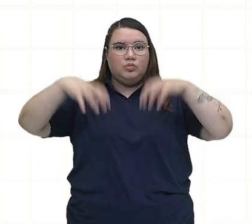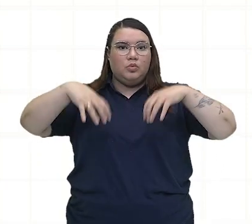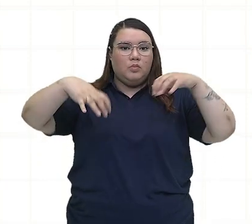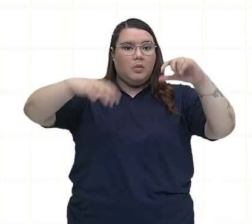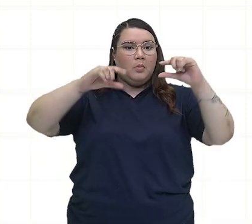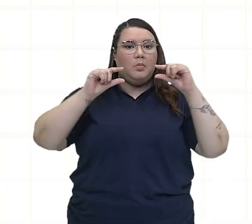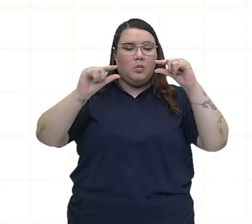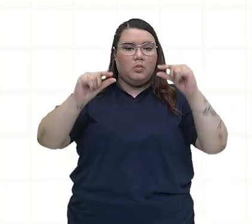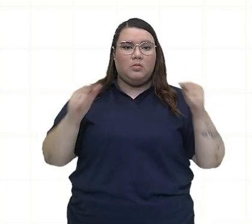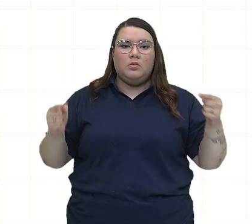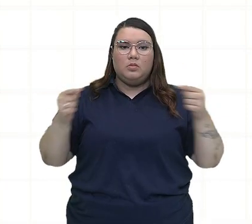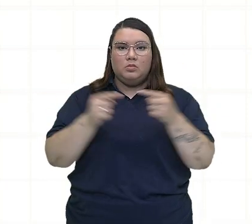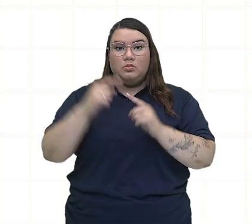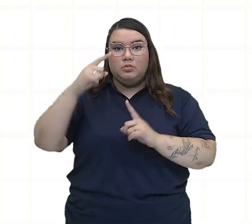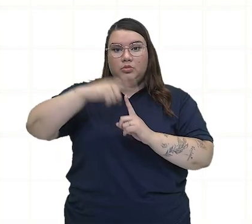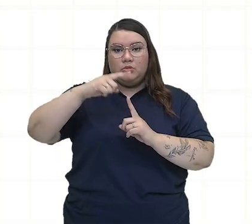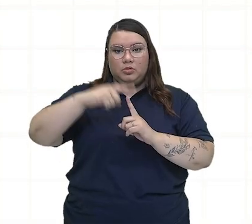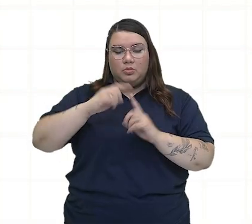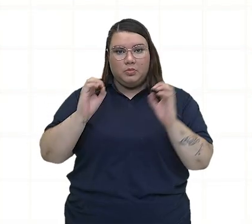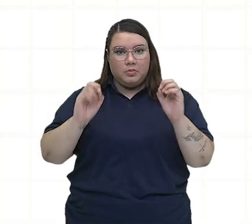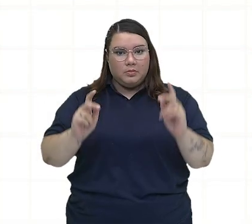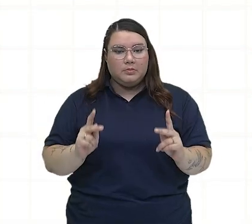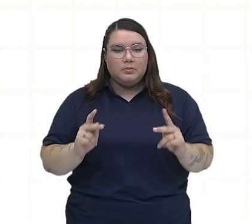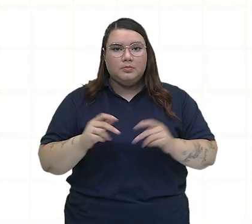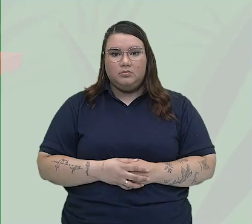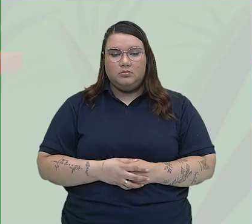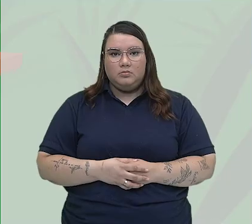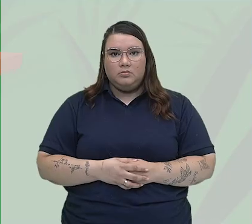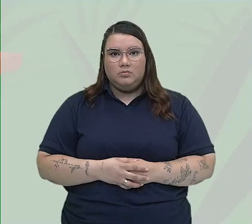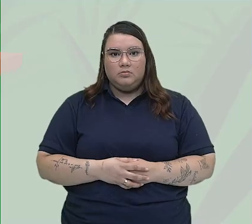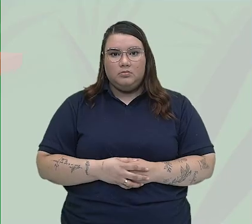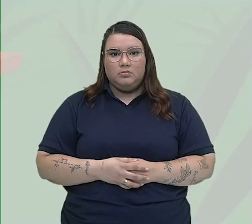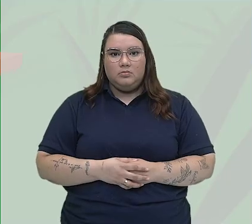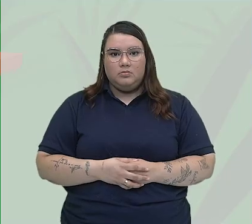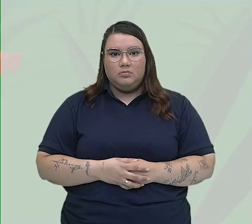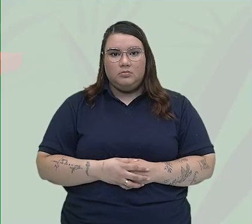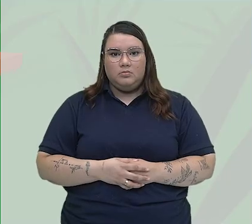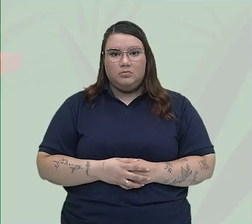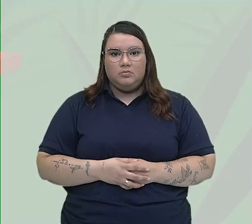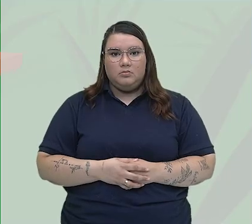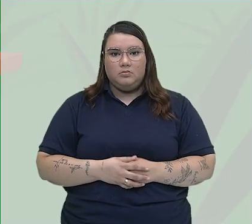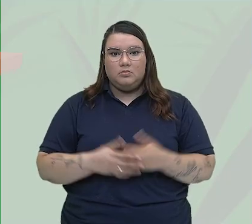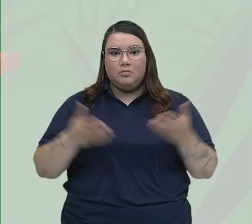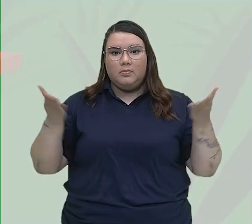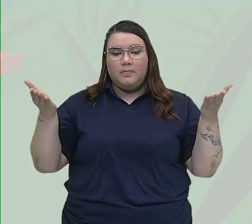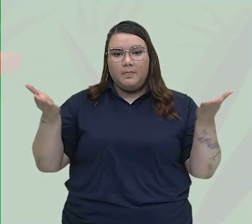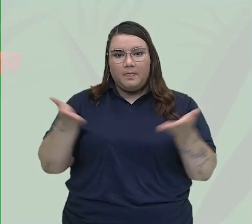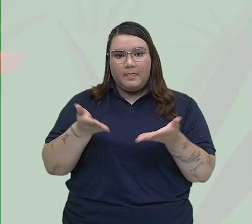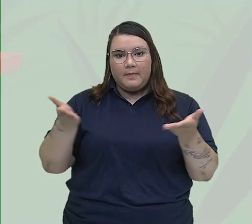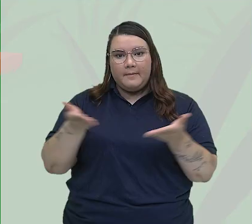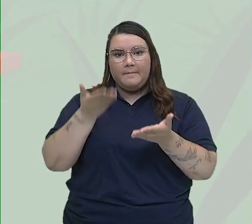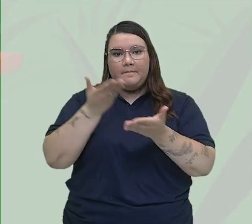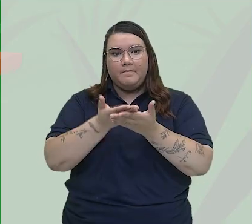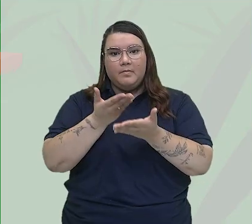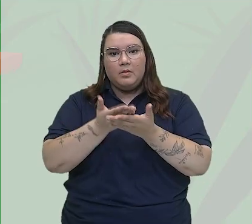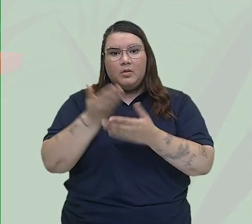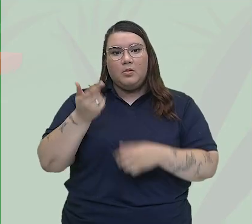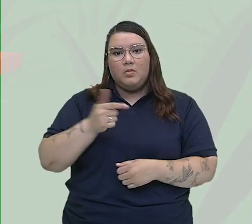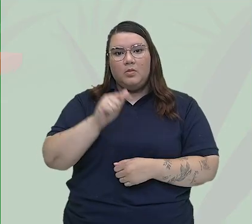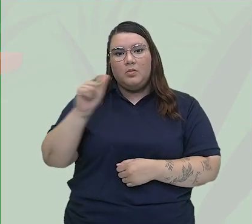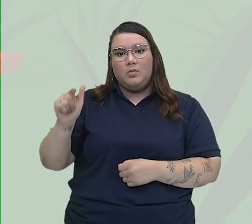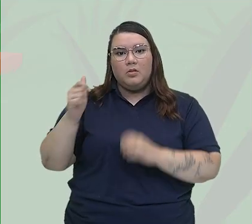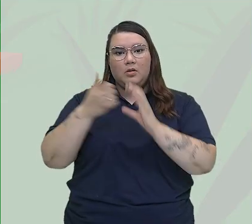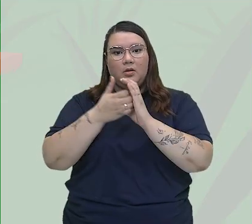baixa umidade, ok? Vamos agora, então, verificar um outro